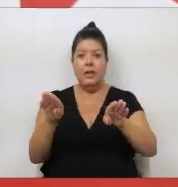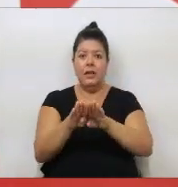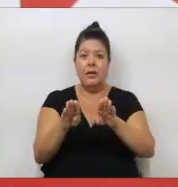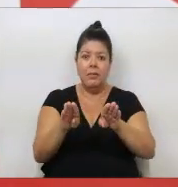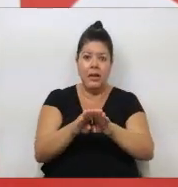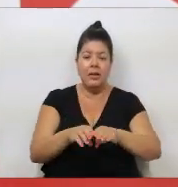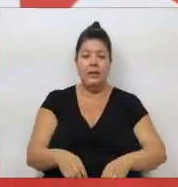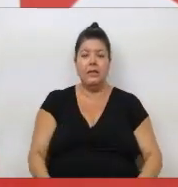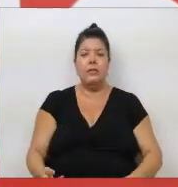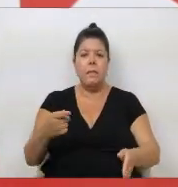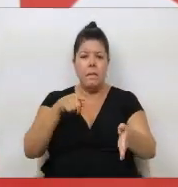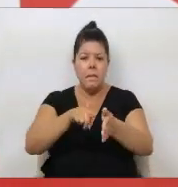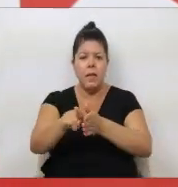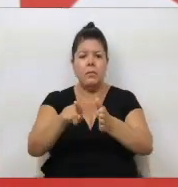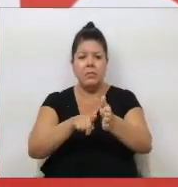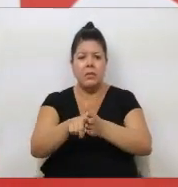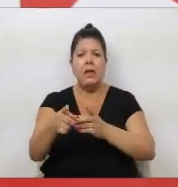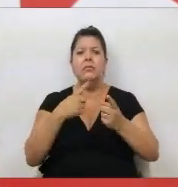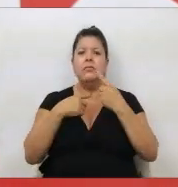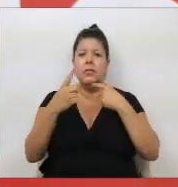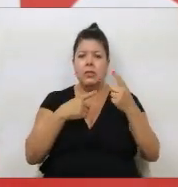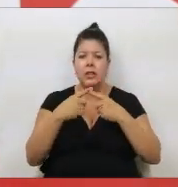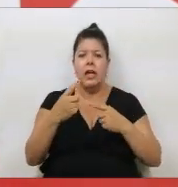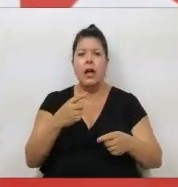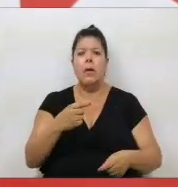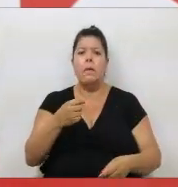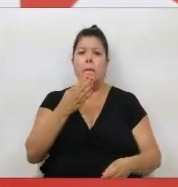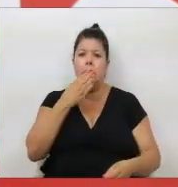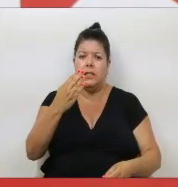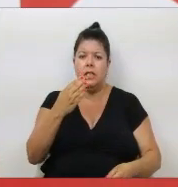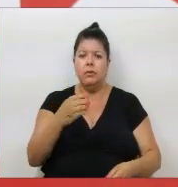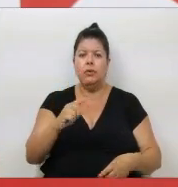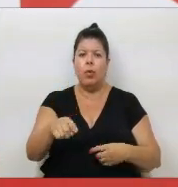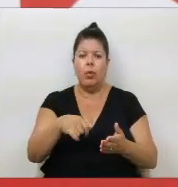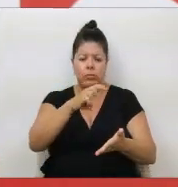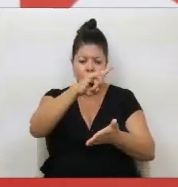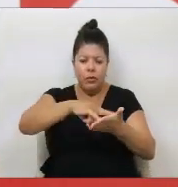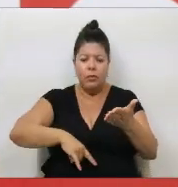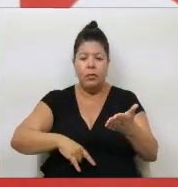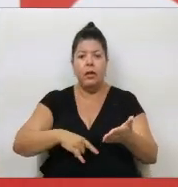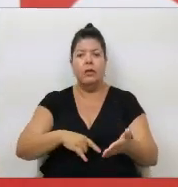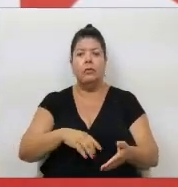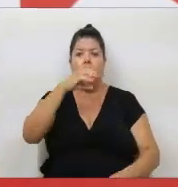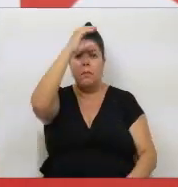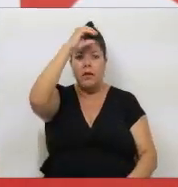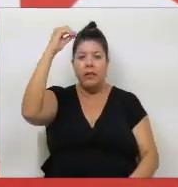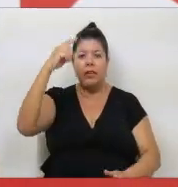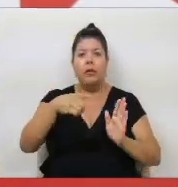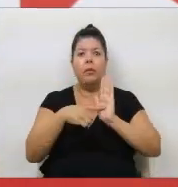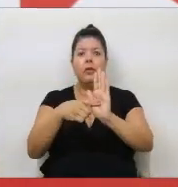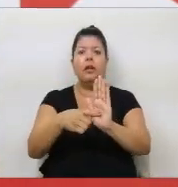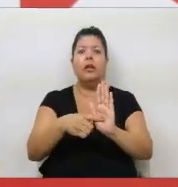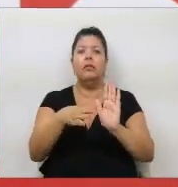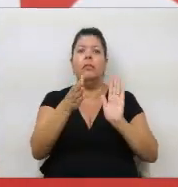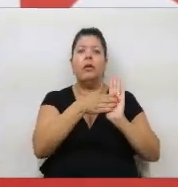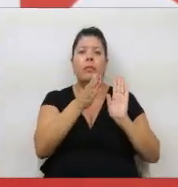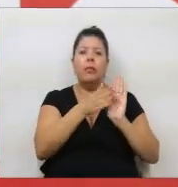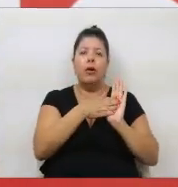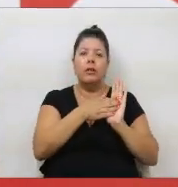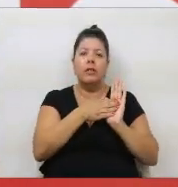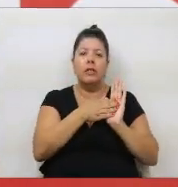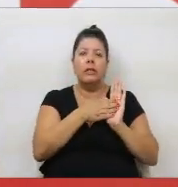nós questionamos, nós entregamos outro documento ao prefeito, apresentando propostas que